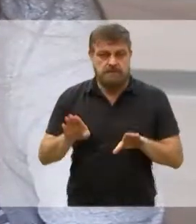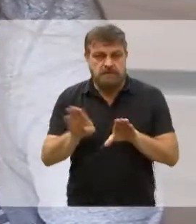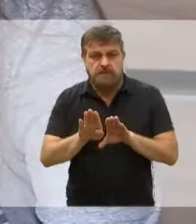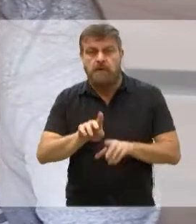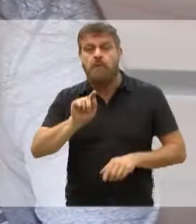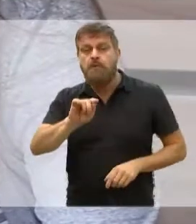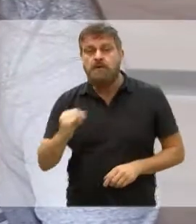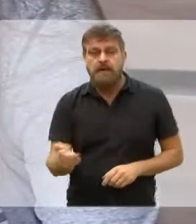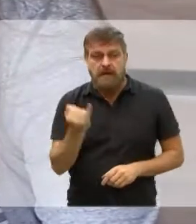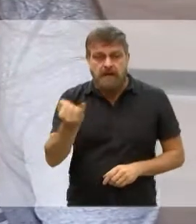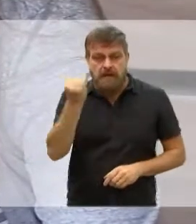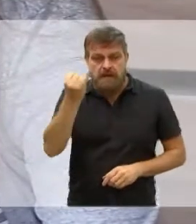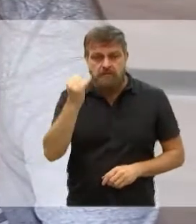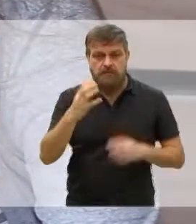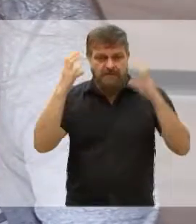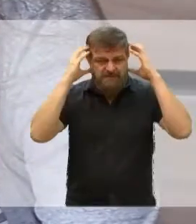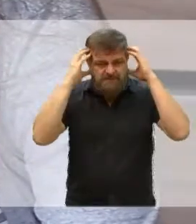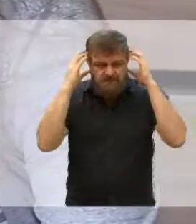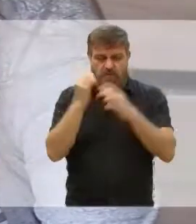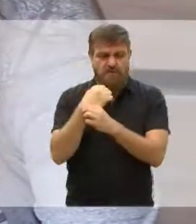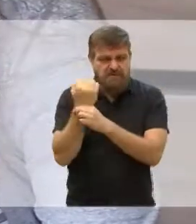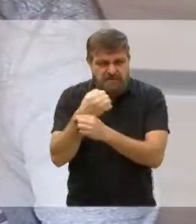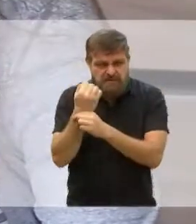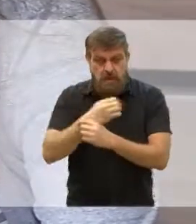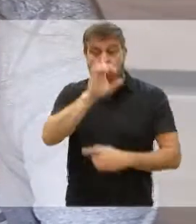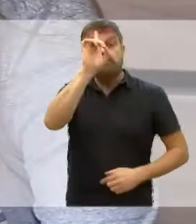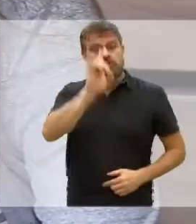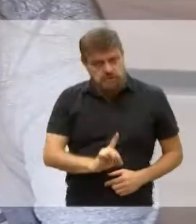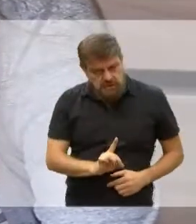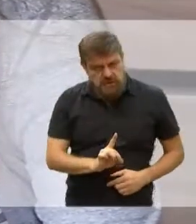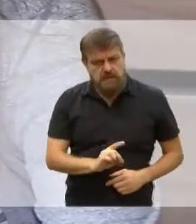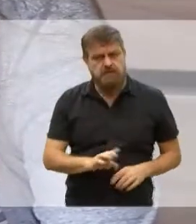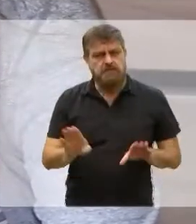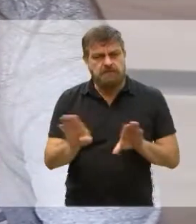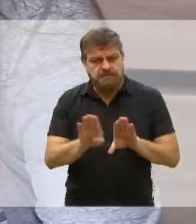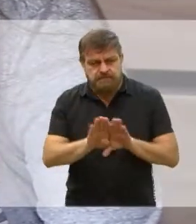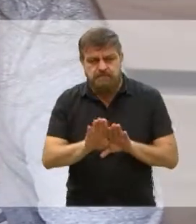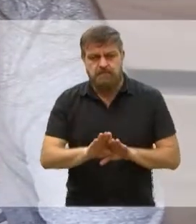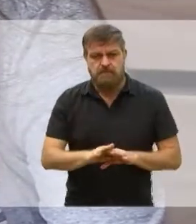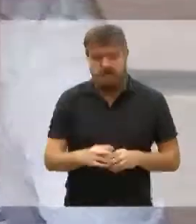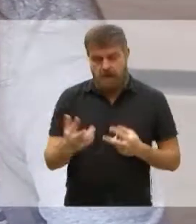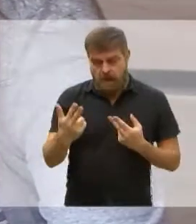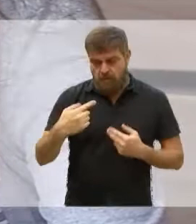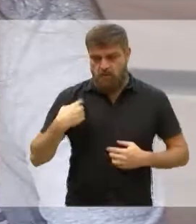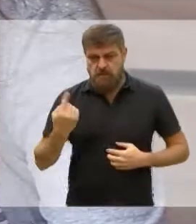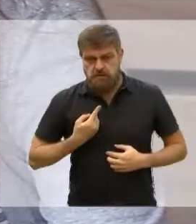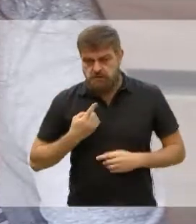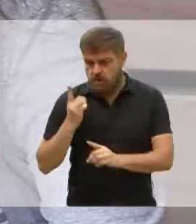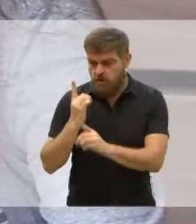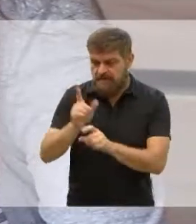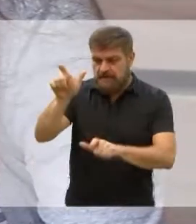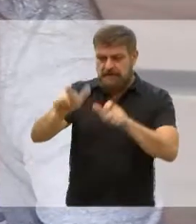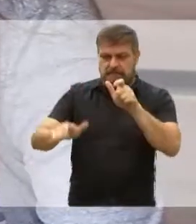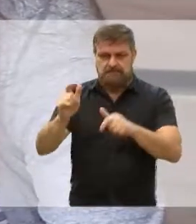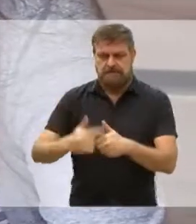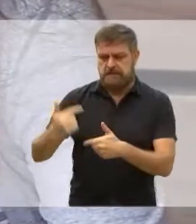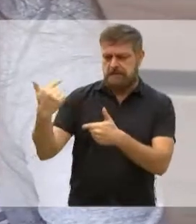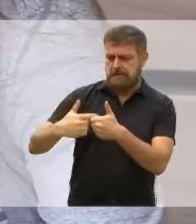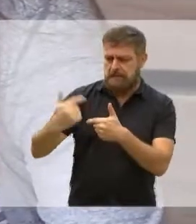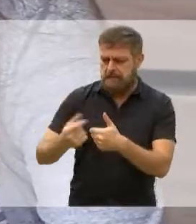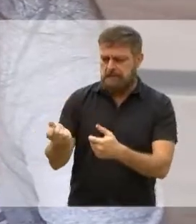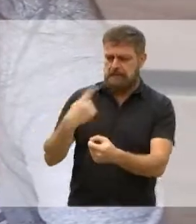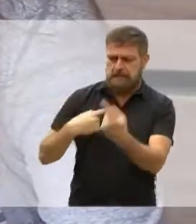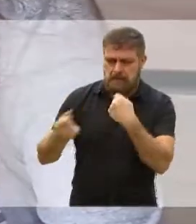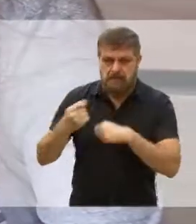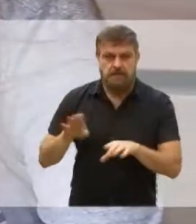né? O que é importante, as terapias, os direitos deles. E da mesma forma que a gente encontra pessoas que